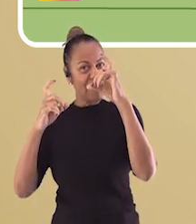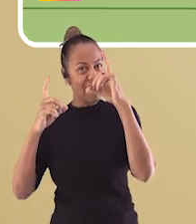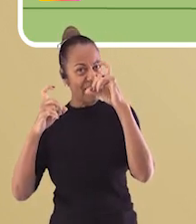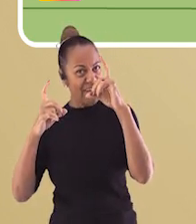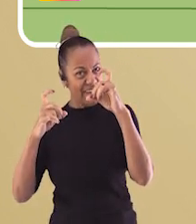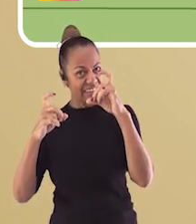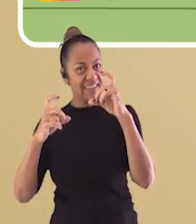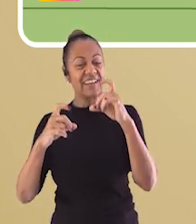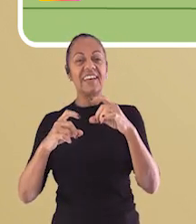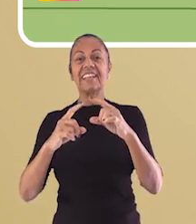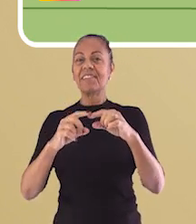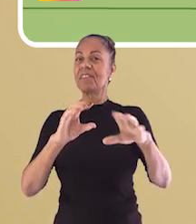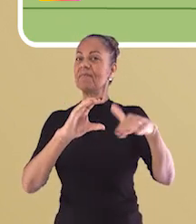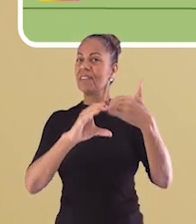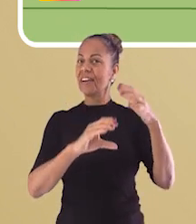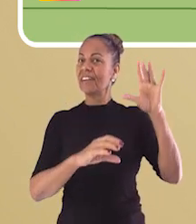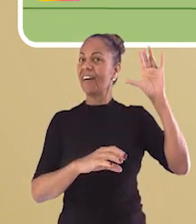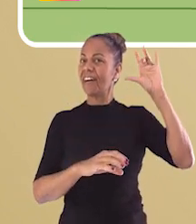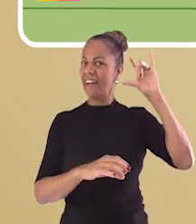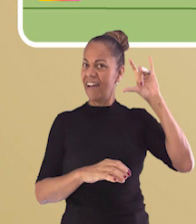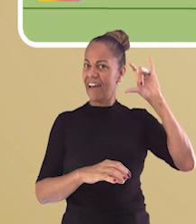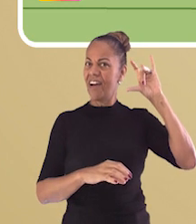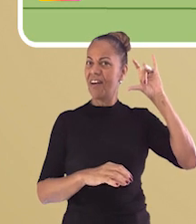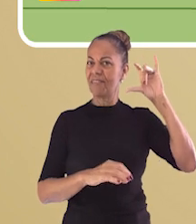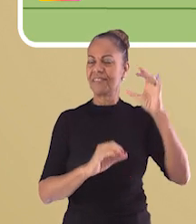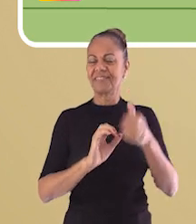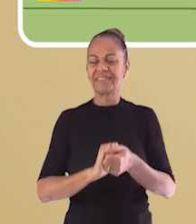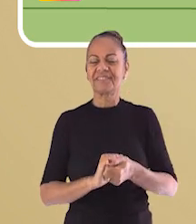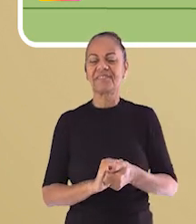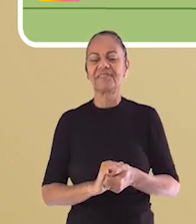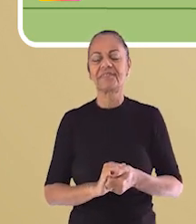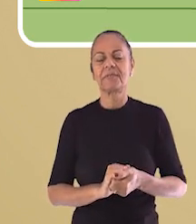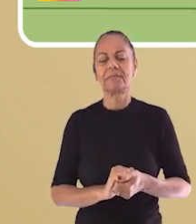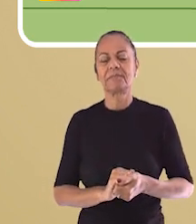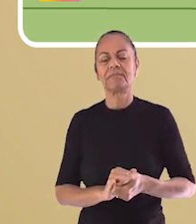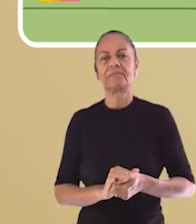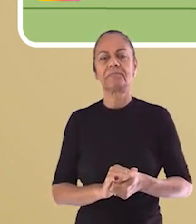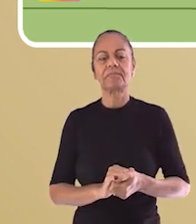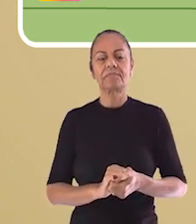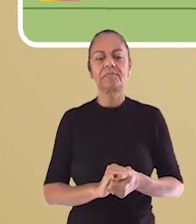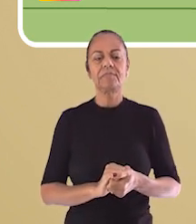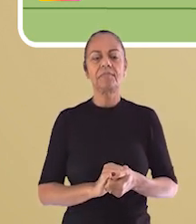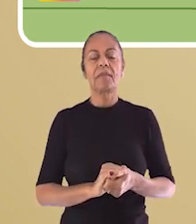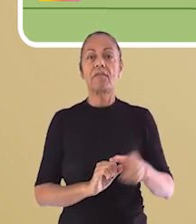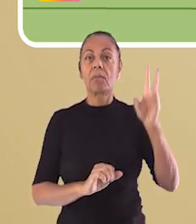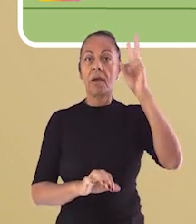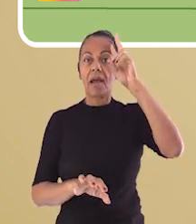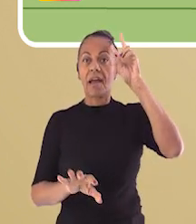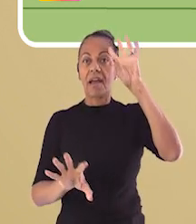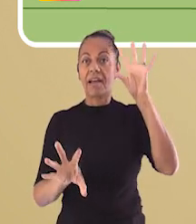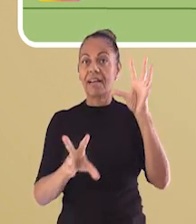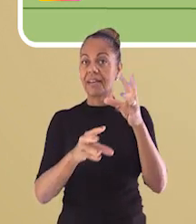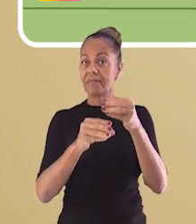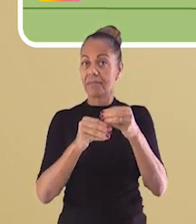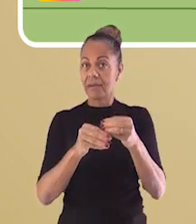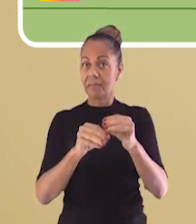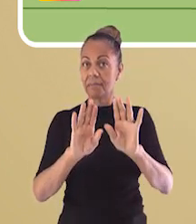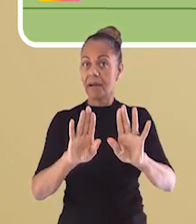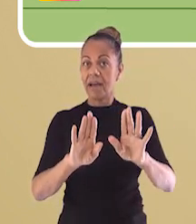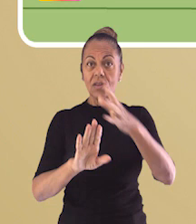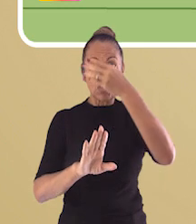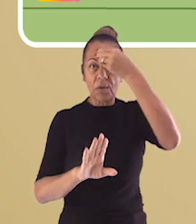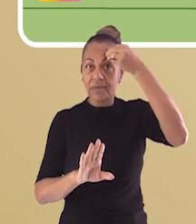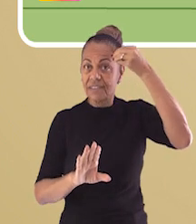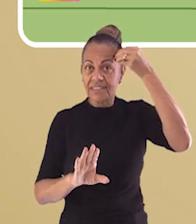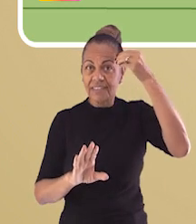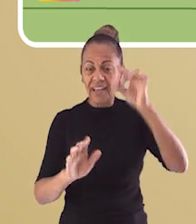Instagram, @deverimcasa na TV. Vamos relembrar o que aprendemos? sem esquecer de marcar a sua